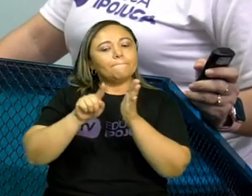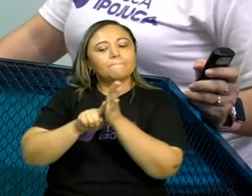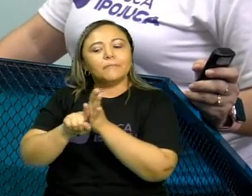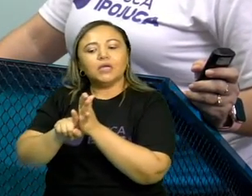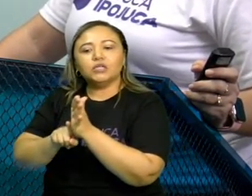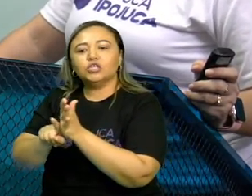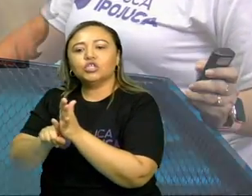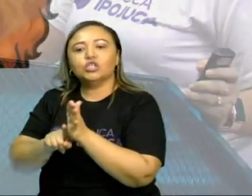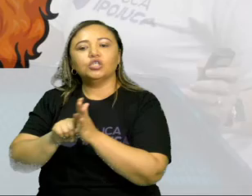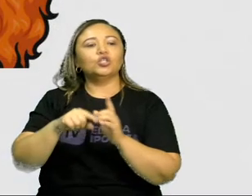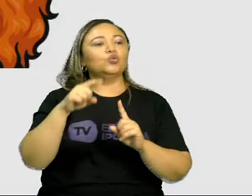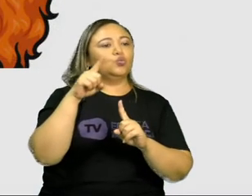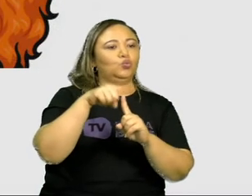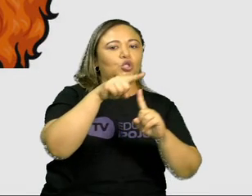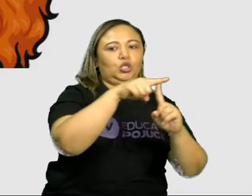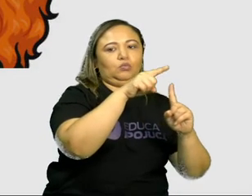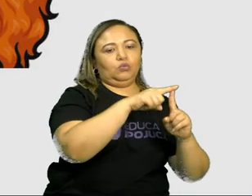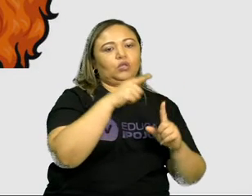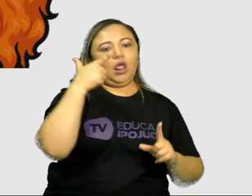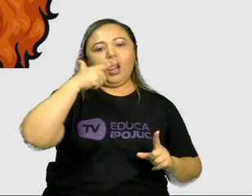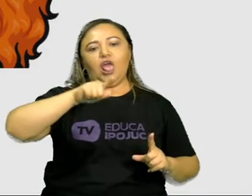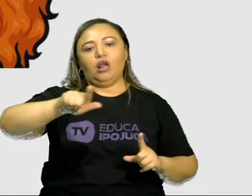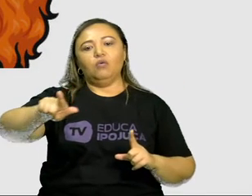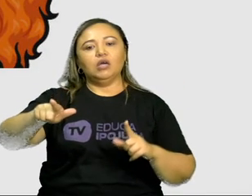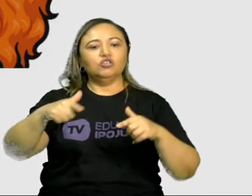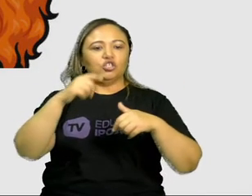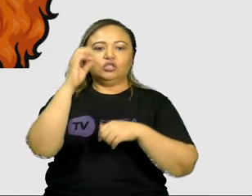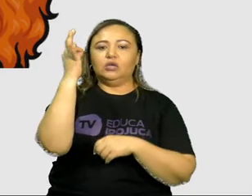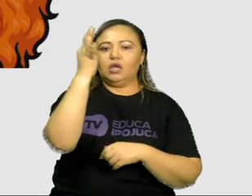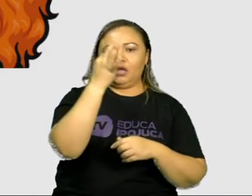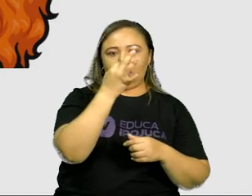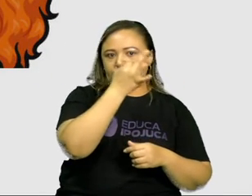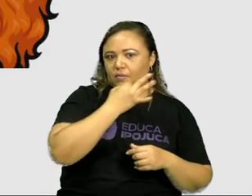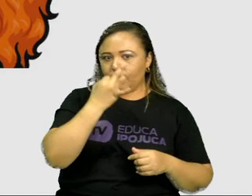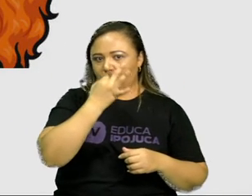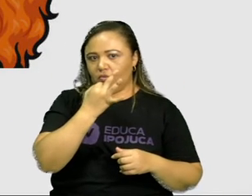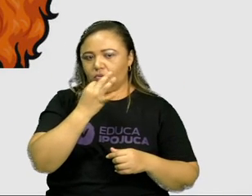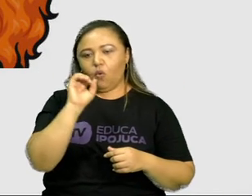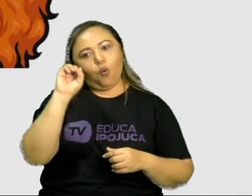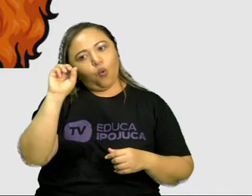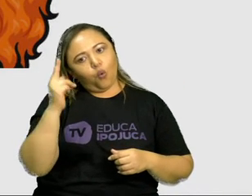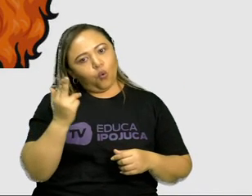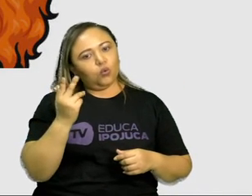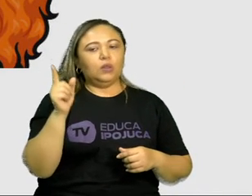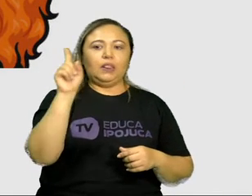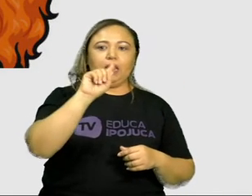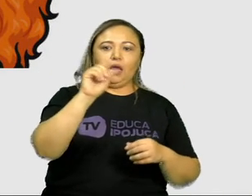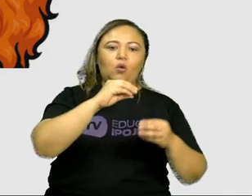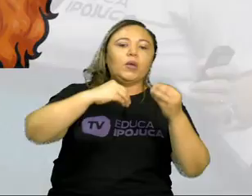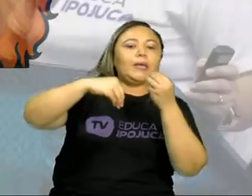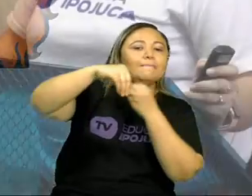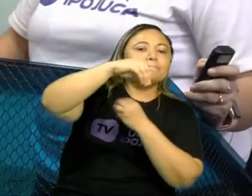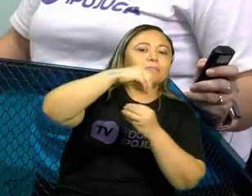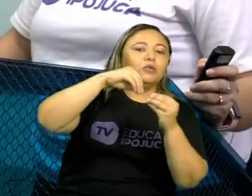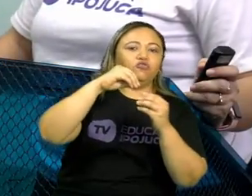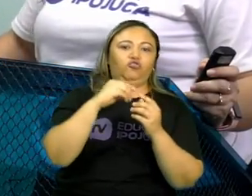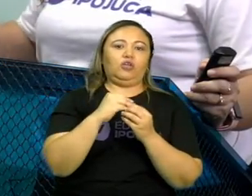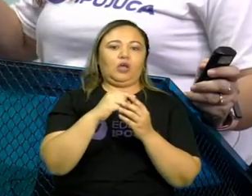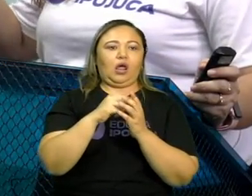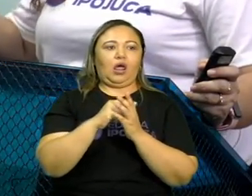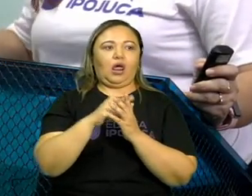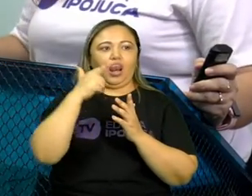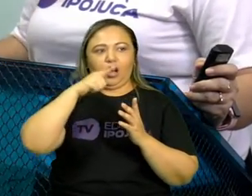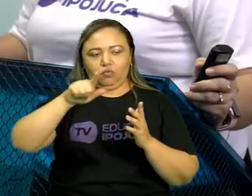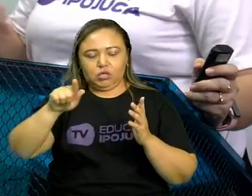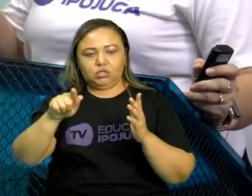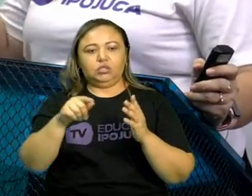Pesquisem sobre os tipos de linguagem mencionados, verbal, não verbal e mista, e coloquem tudo no caderno.